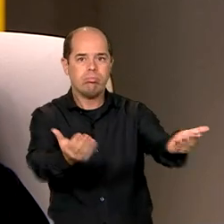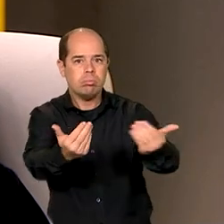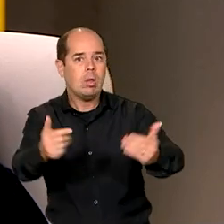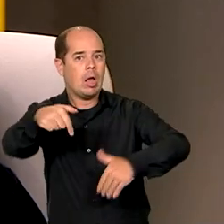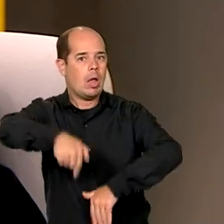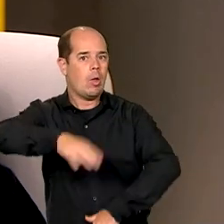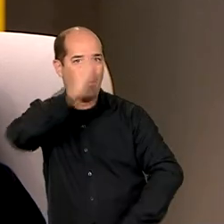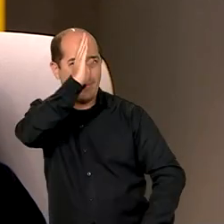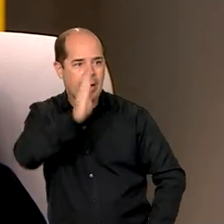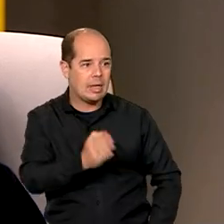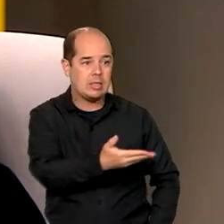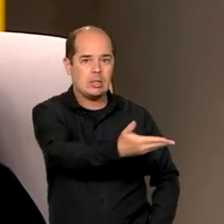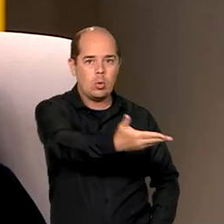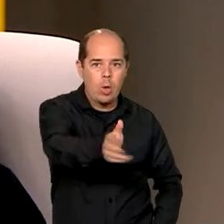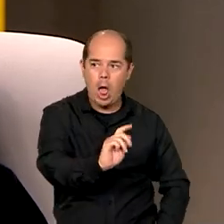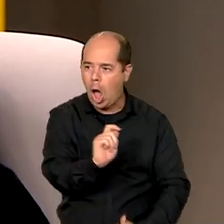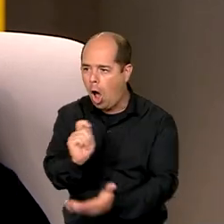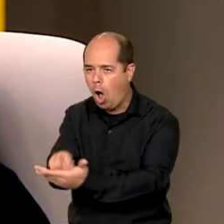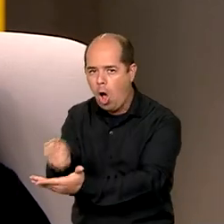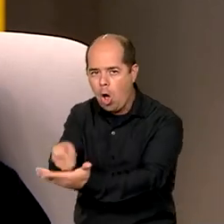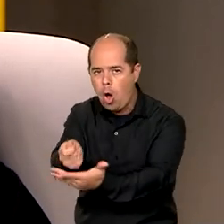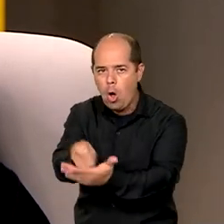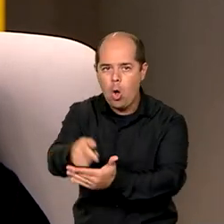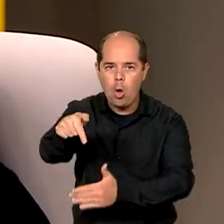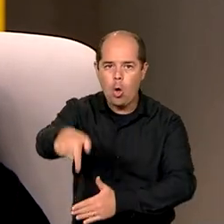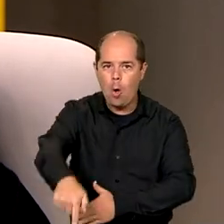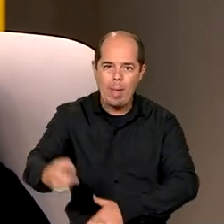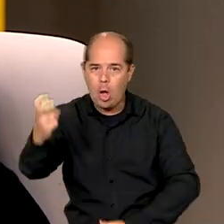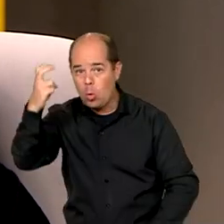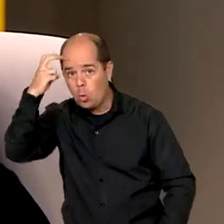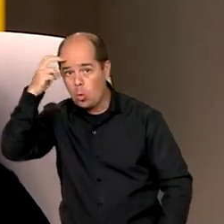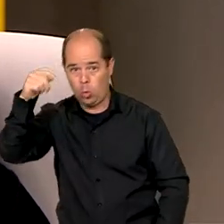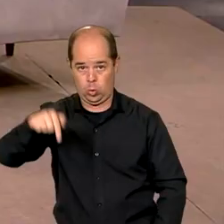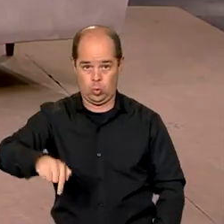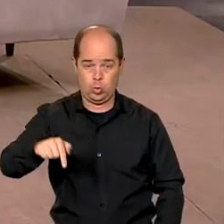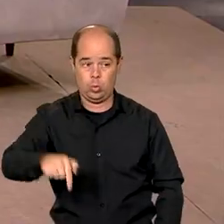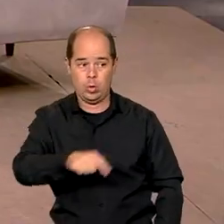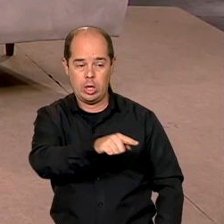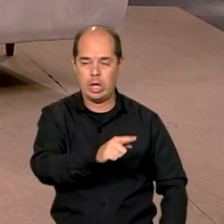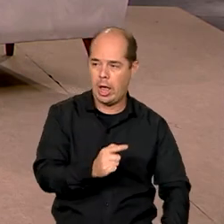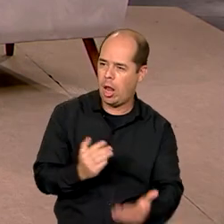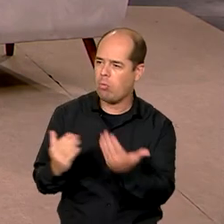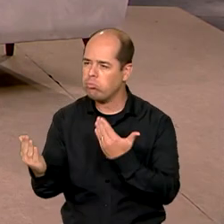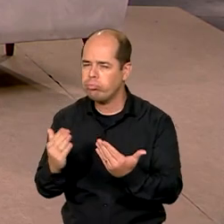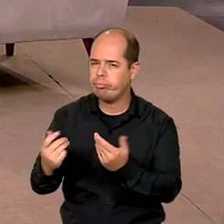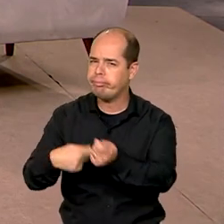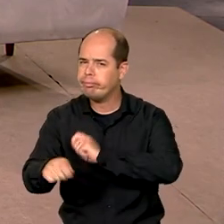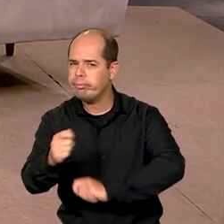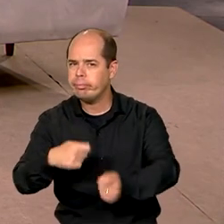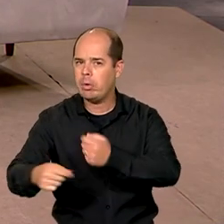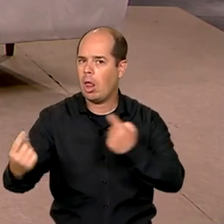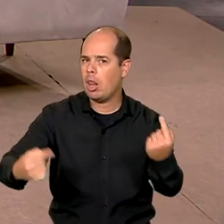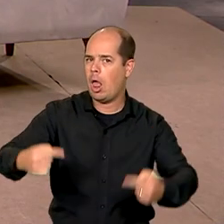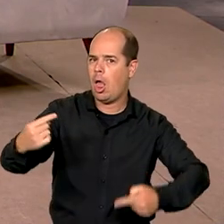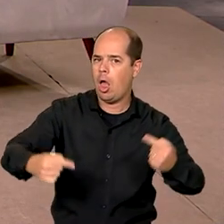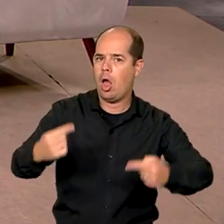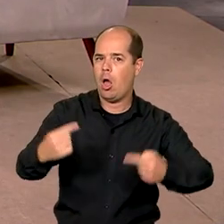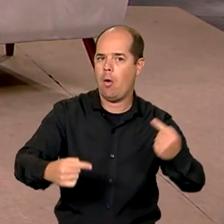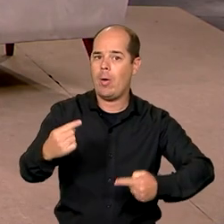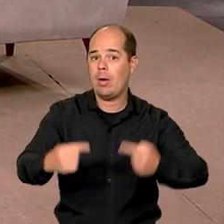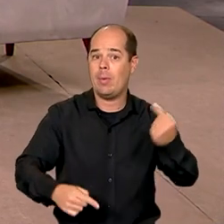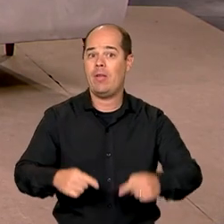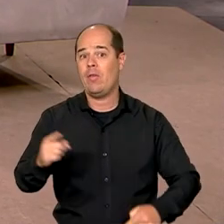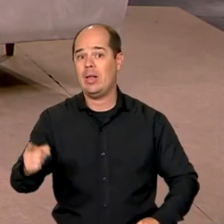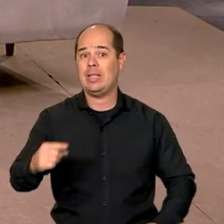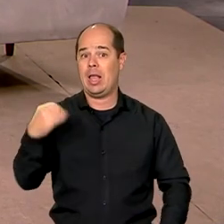culturais para que possa, naquele momento do encontro negocial, se fazer os negócios que são importantes